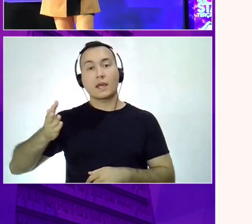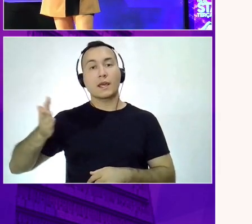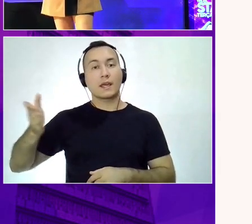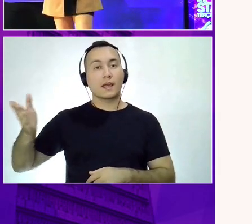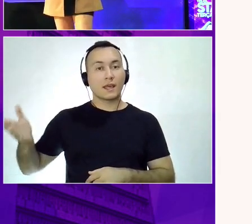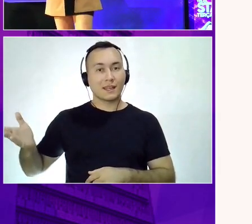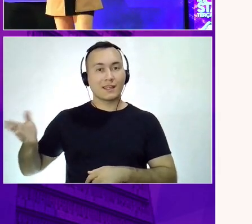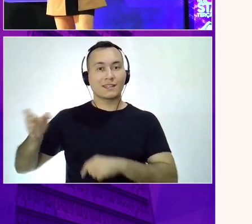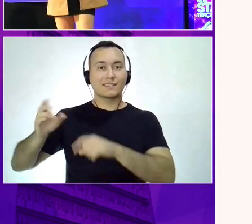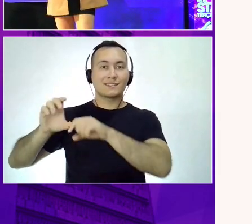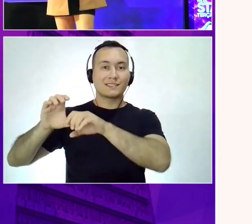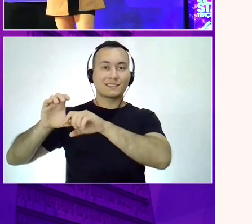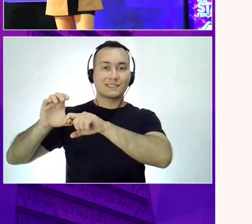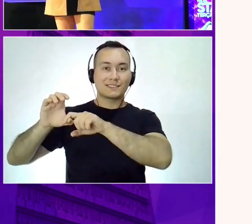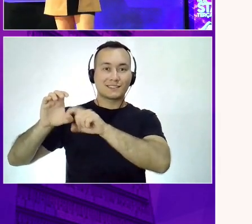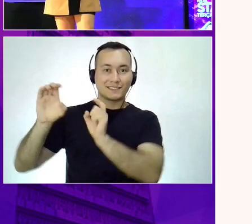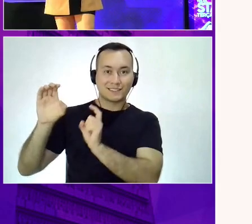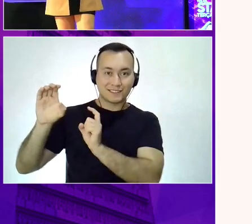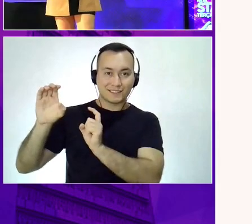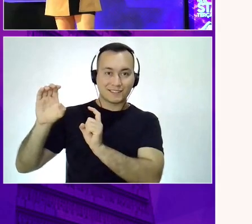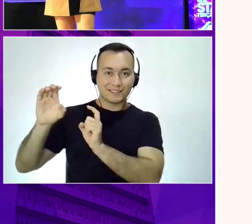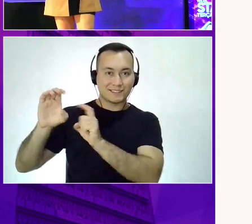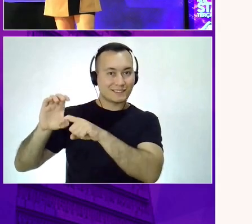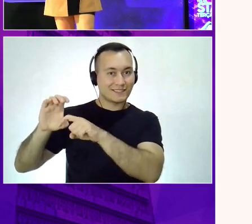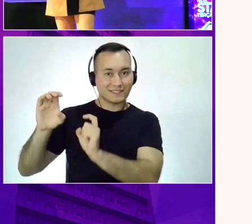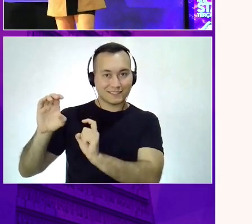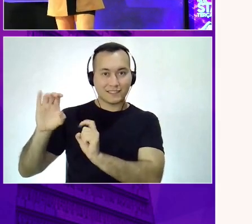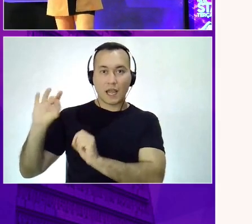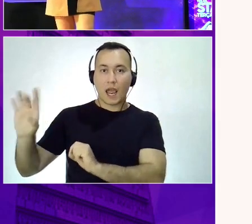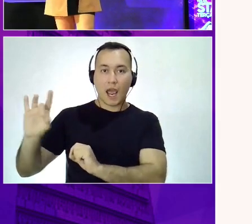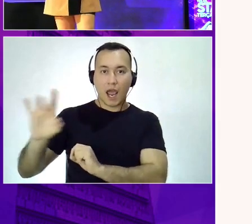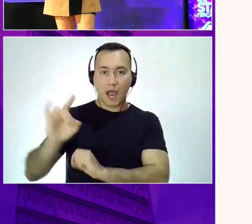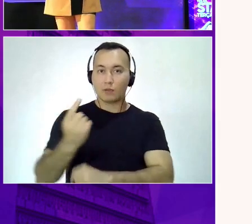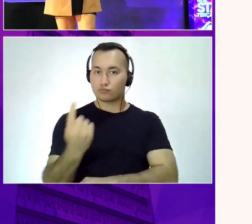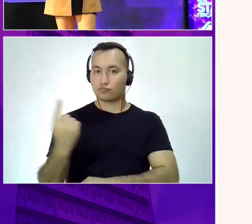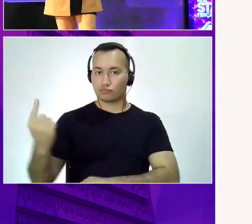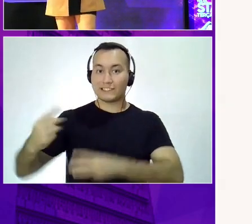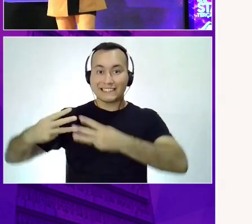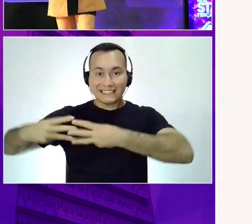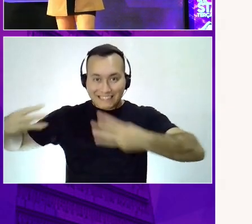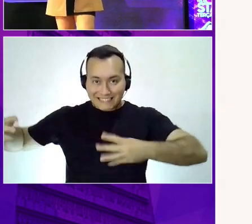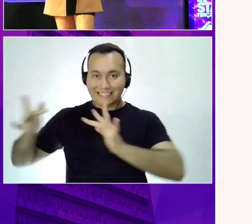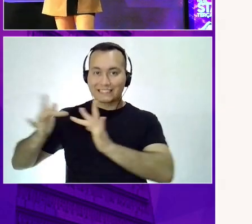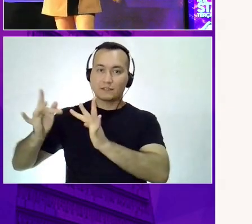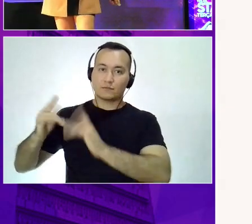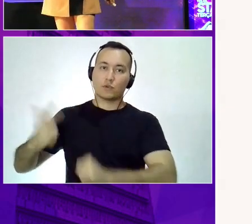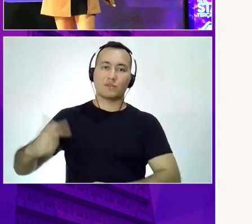independentes. Porém, uma distribuição de microserviços pode ser sim um sistema distribuído.